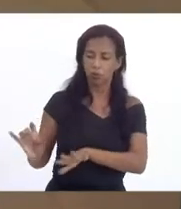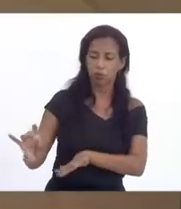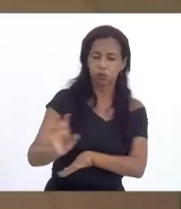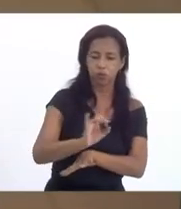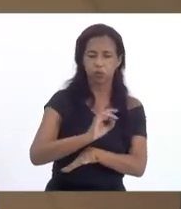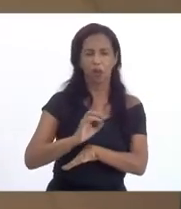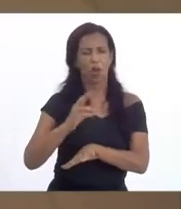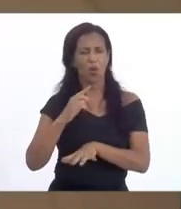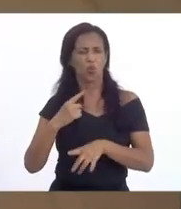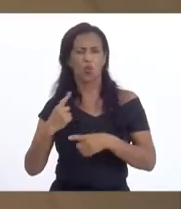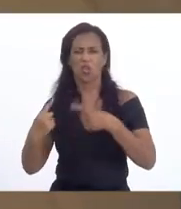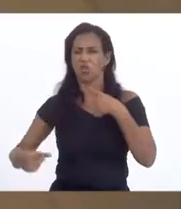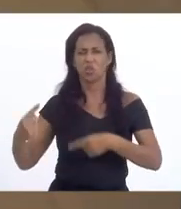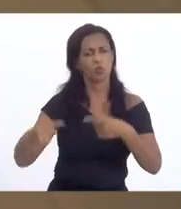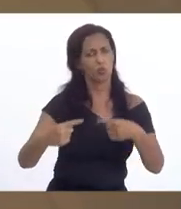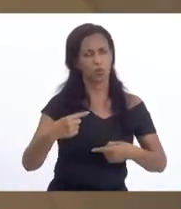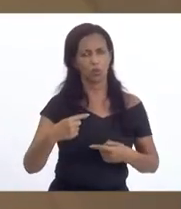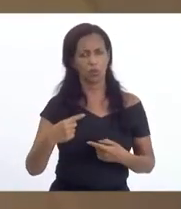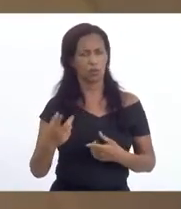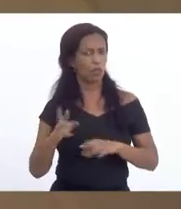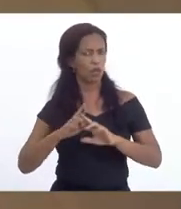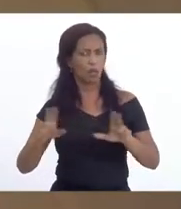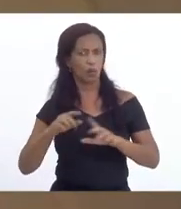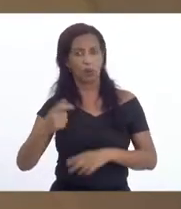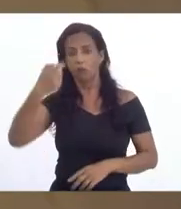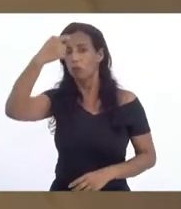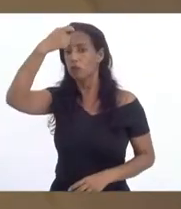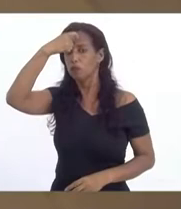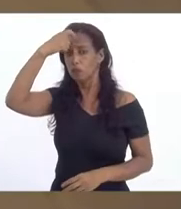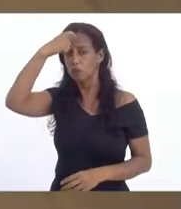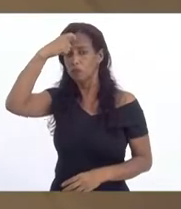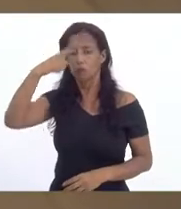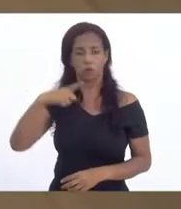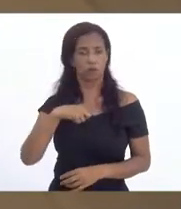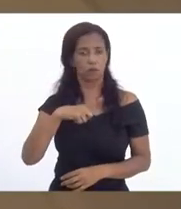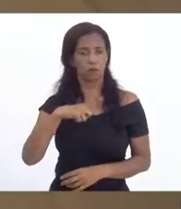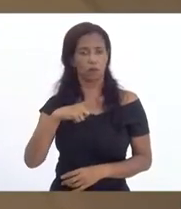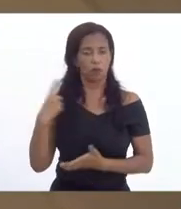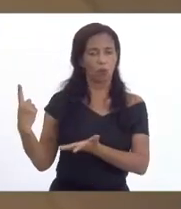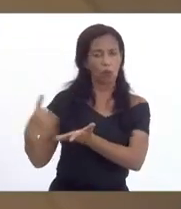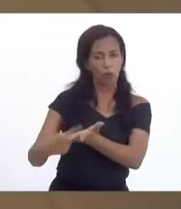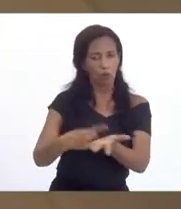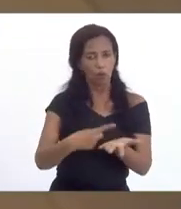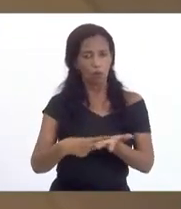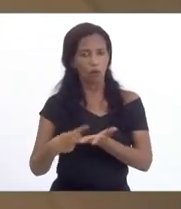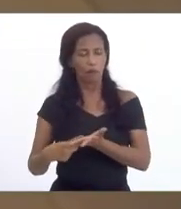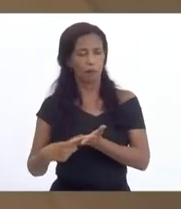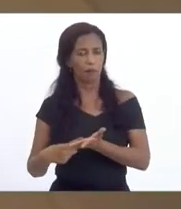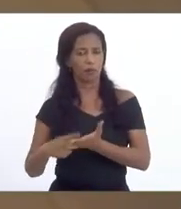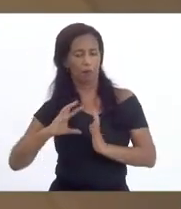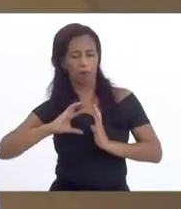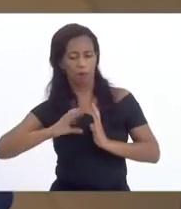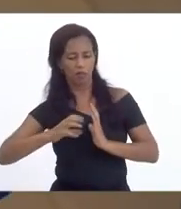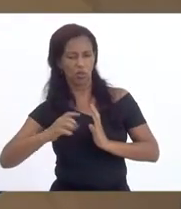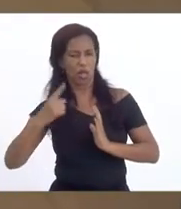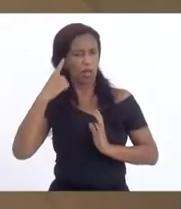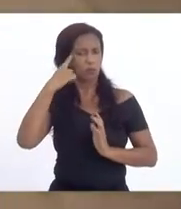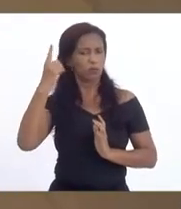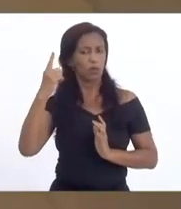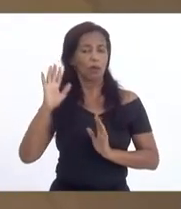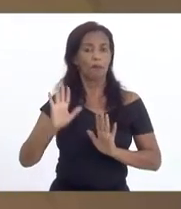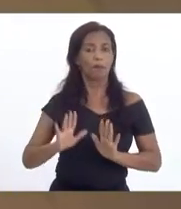de ficar fazendo disputa política. E a gente tem a consciência, temos o nosso compromisso partidário, ideológico, e